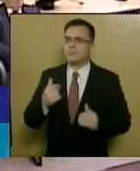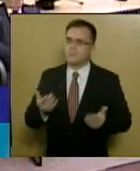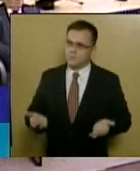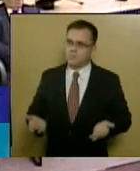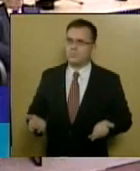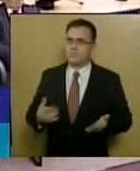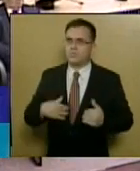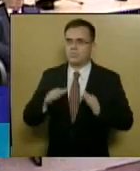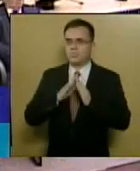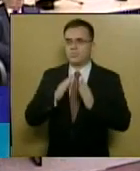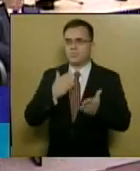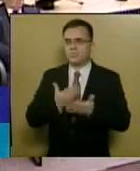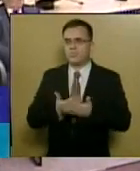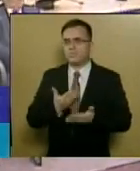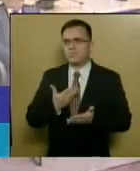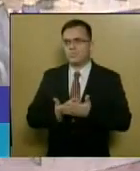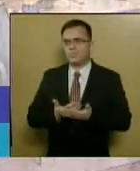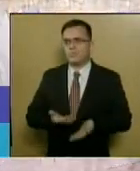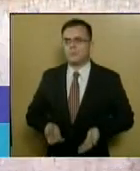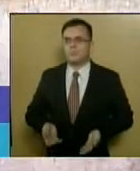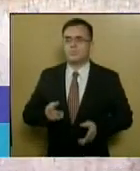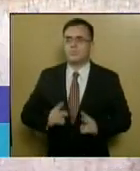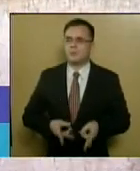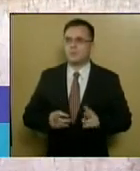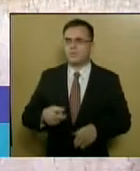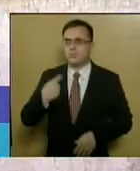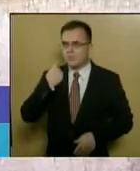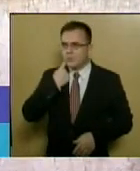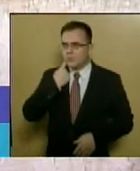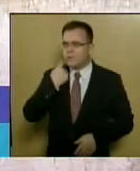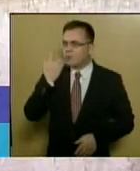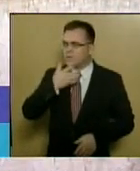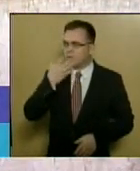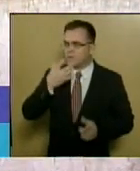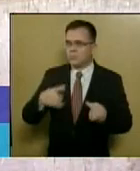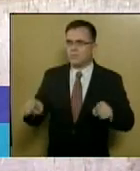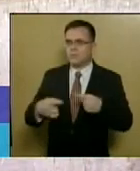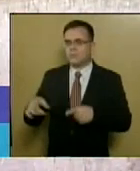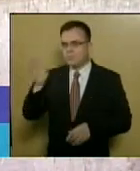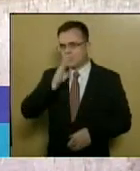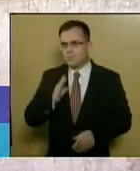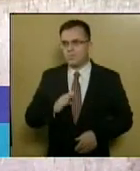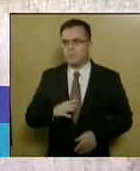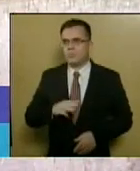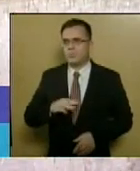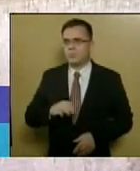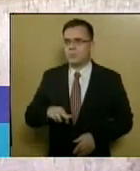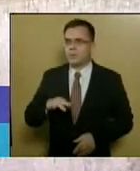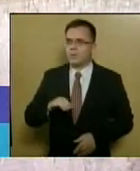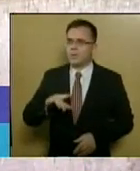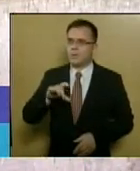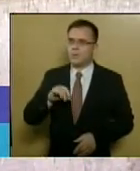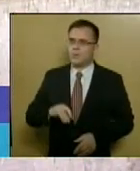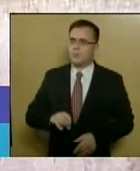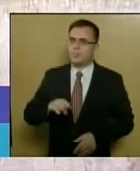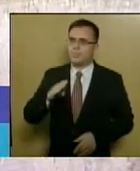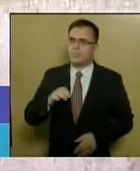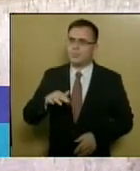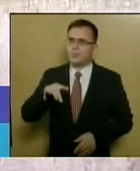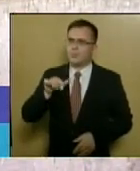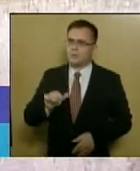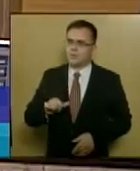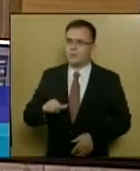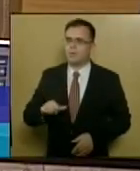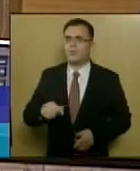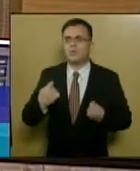numa escola que toda sexta-feira tinha que cantar o hino nacional. Eu estudei no Murilo Braga que todos os dias tem que cantar o hino